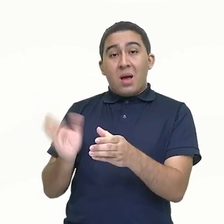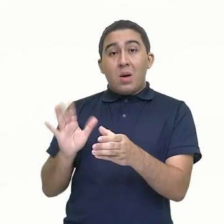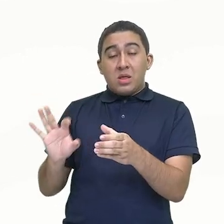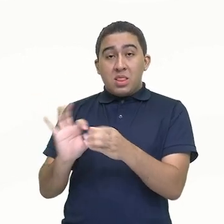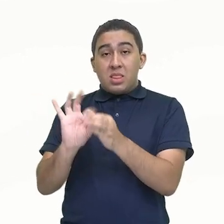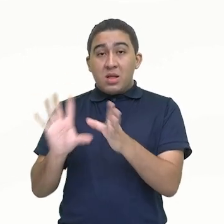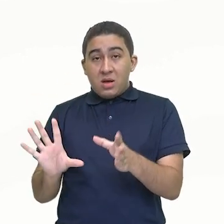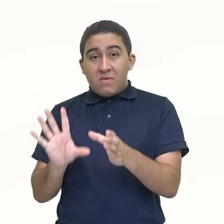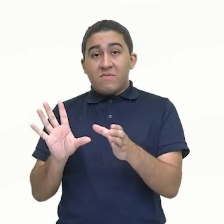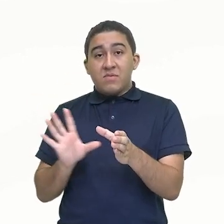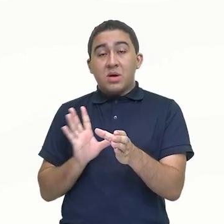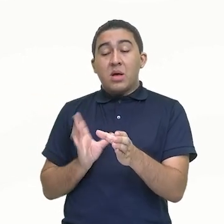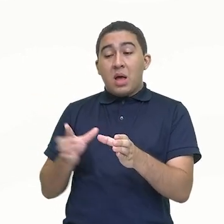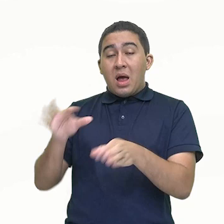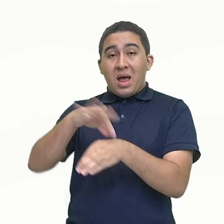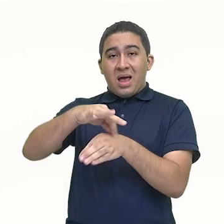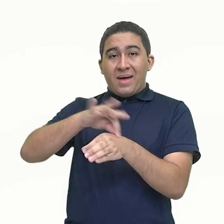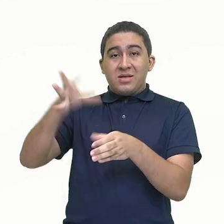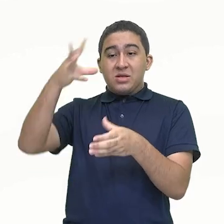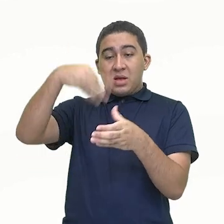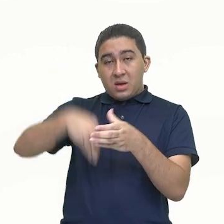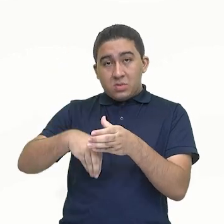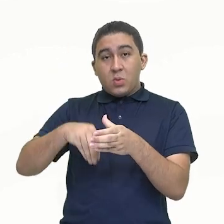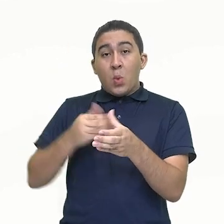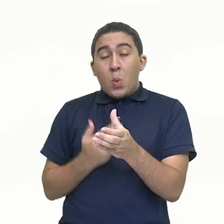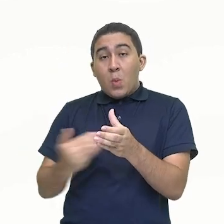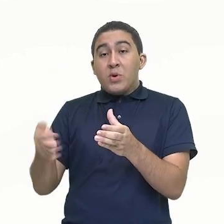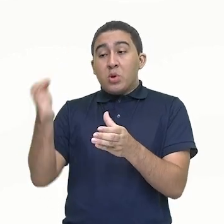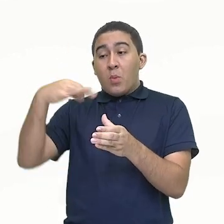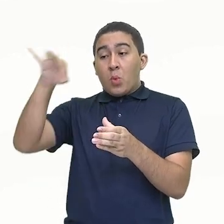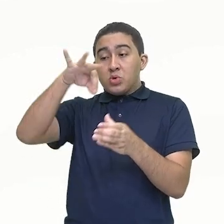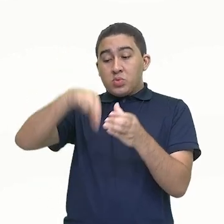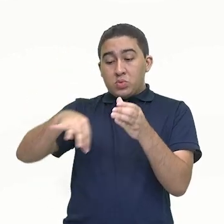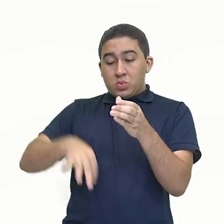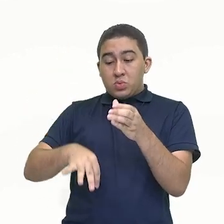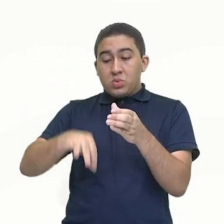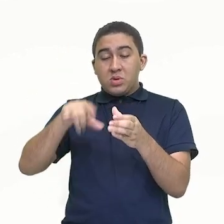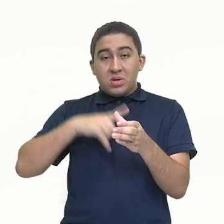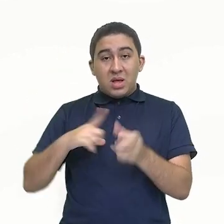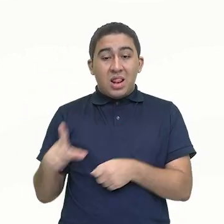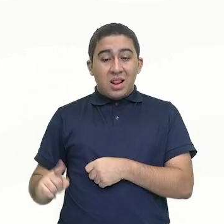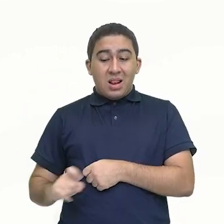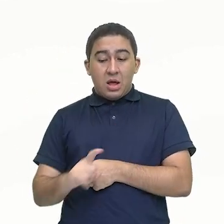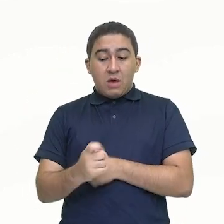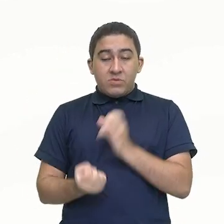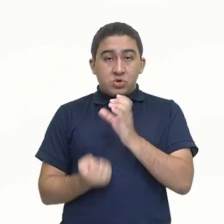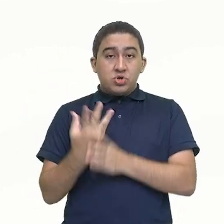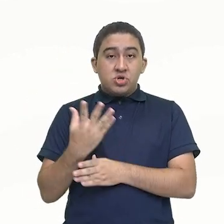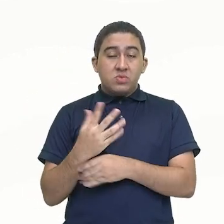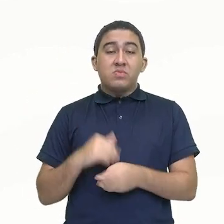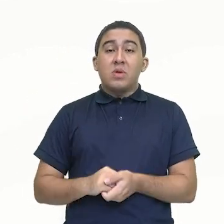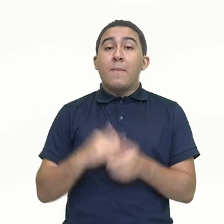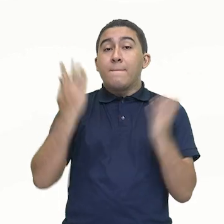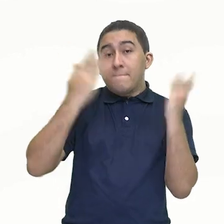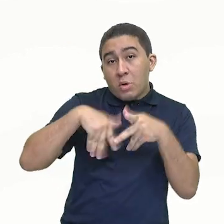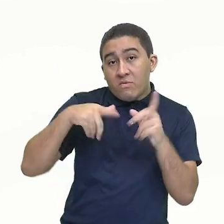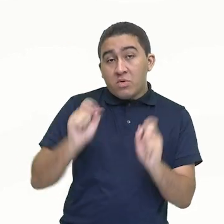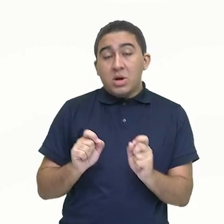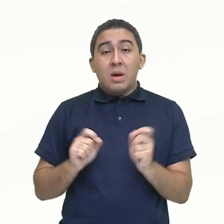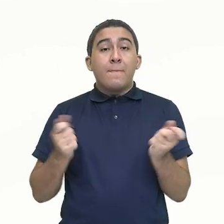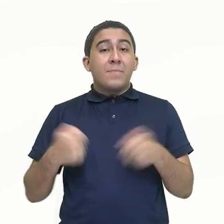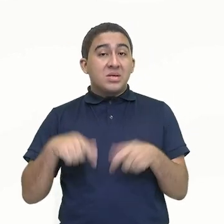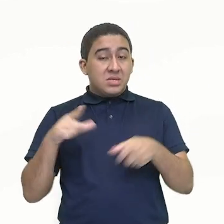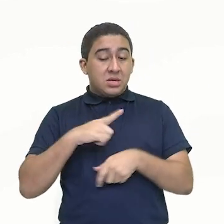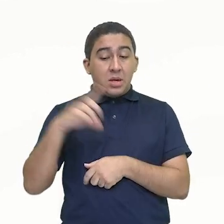larvas. Então, o que Rede queria mostrar? Que não tinha geração espontânea. Precisava das moscas,